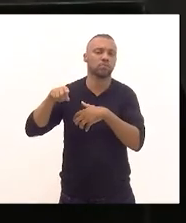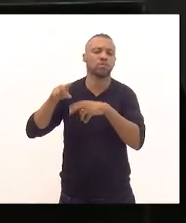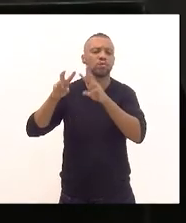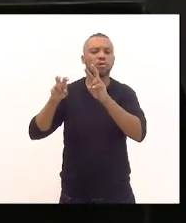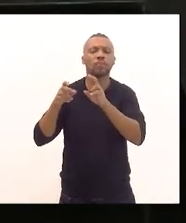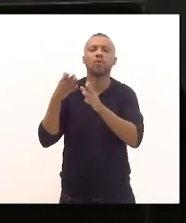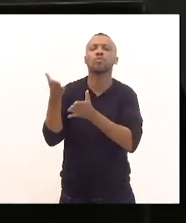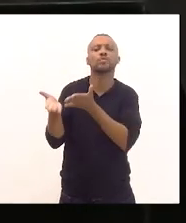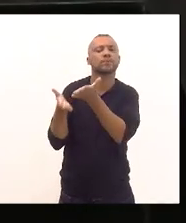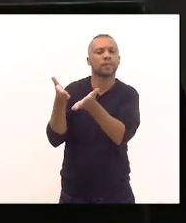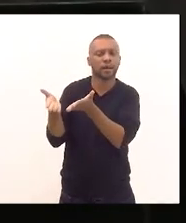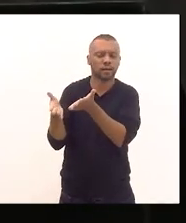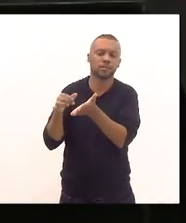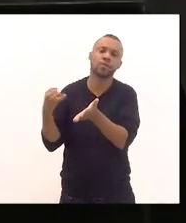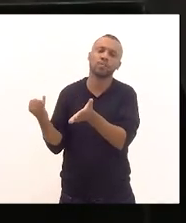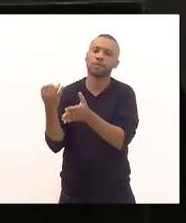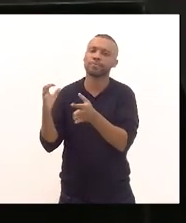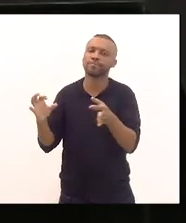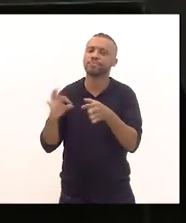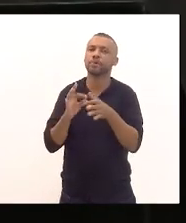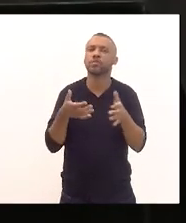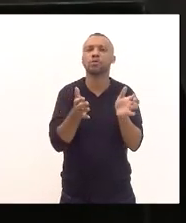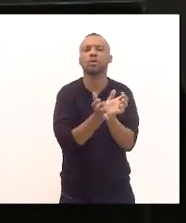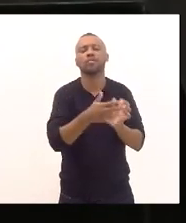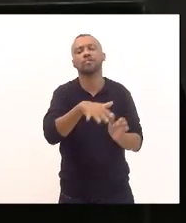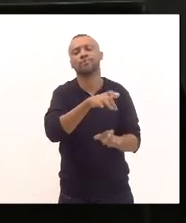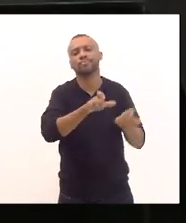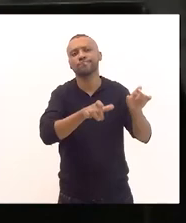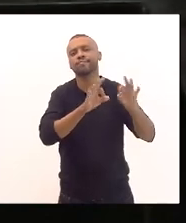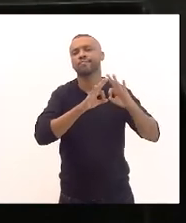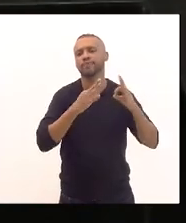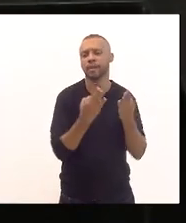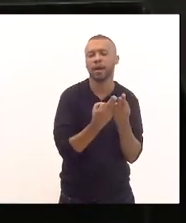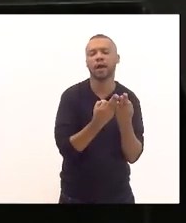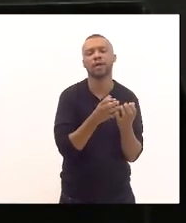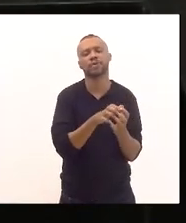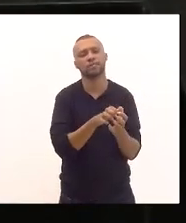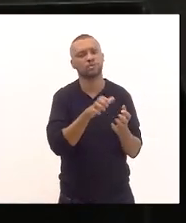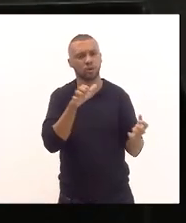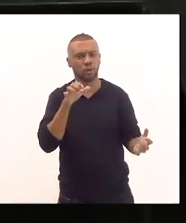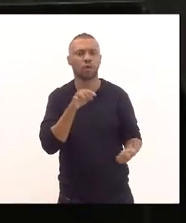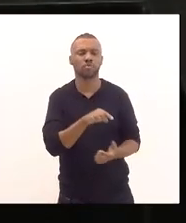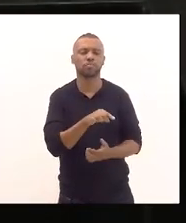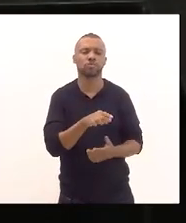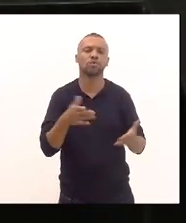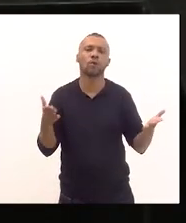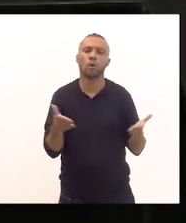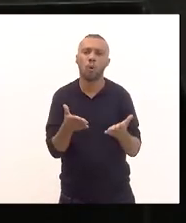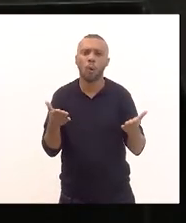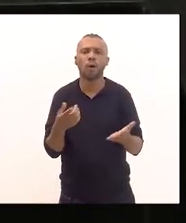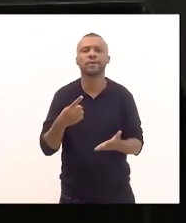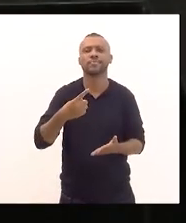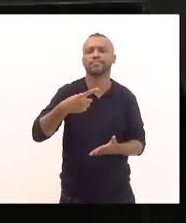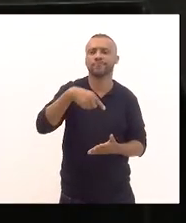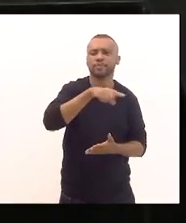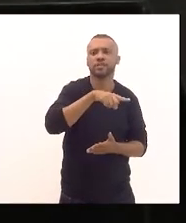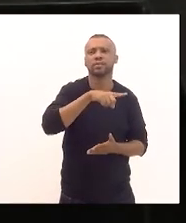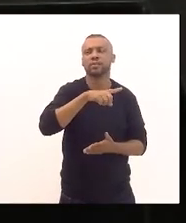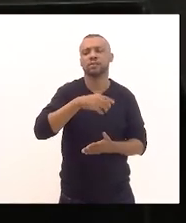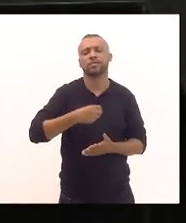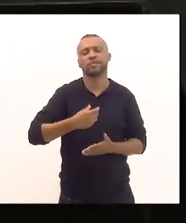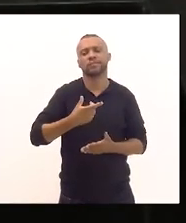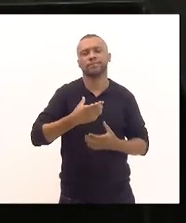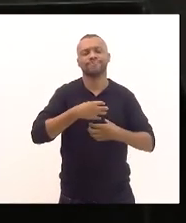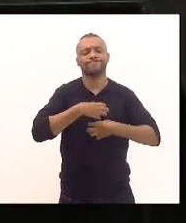cuidados que são necessários aos nossos familiares não é que hoje estão na